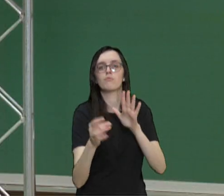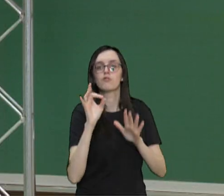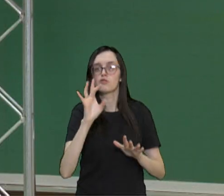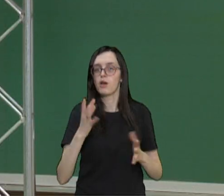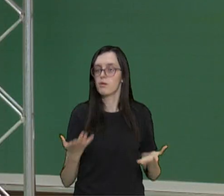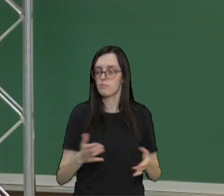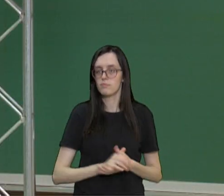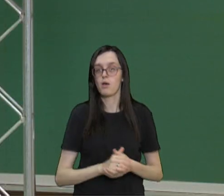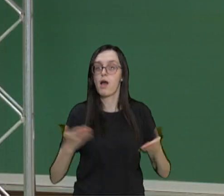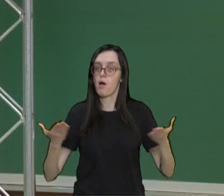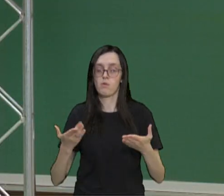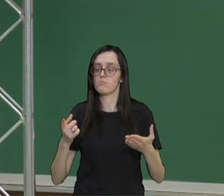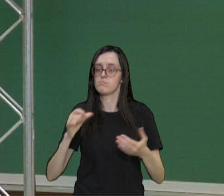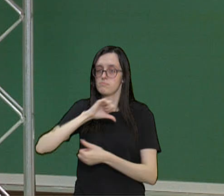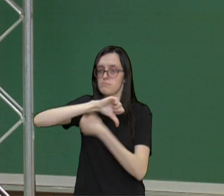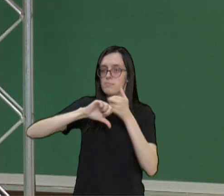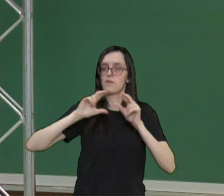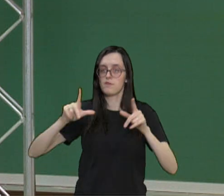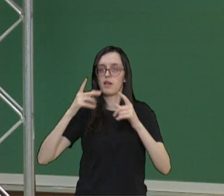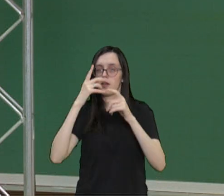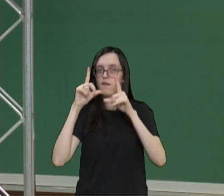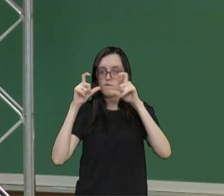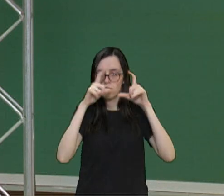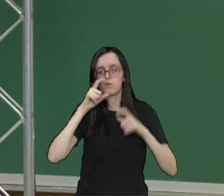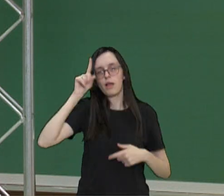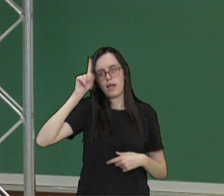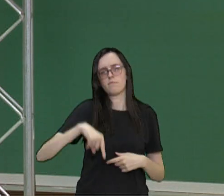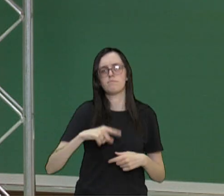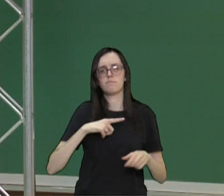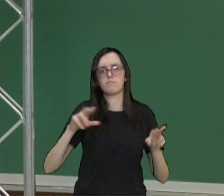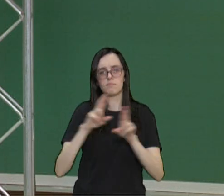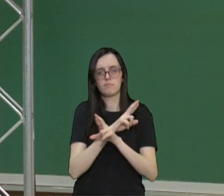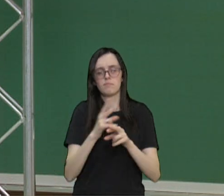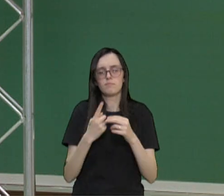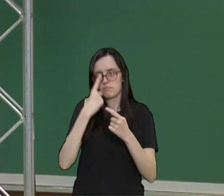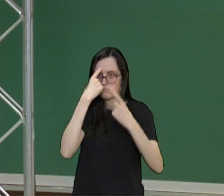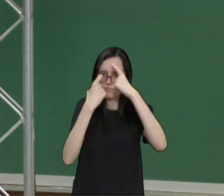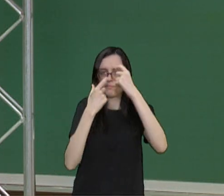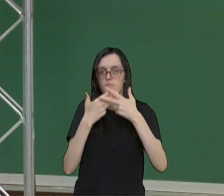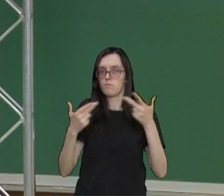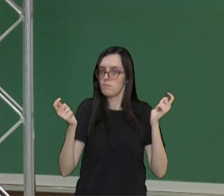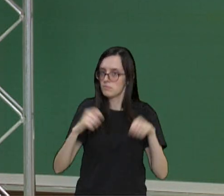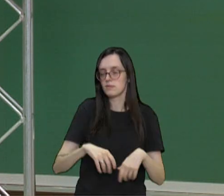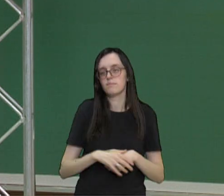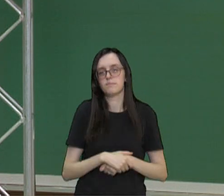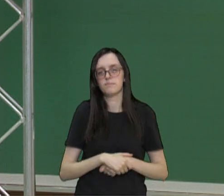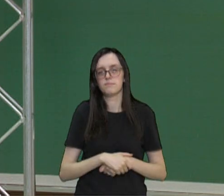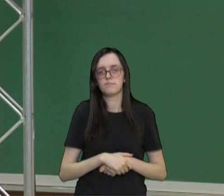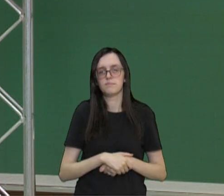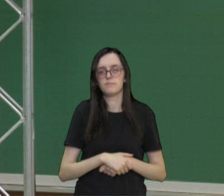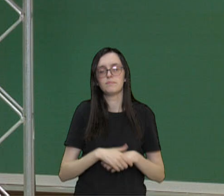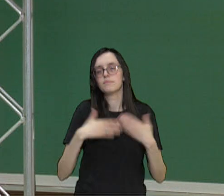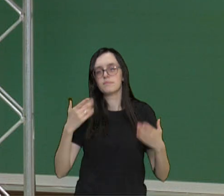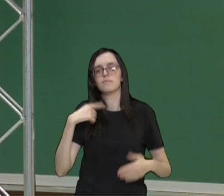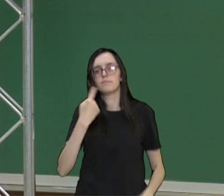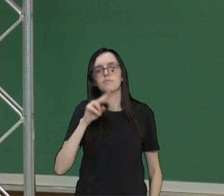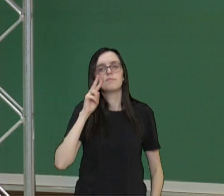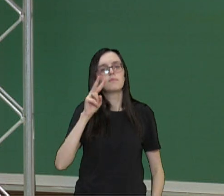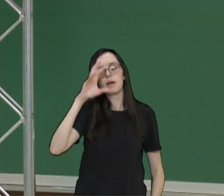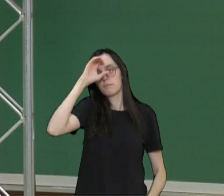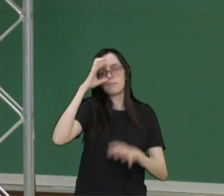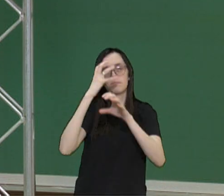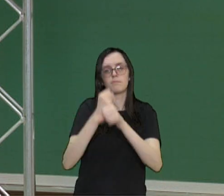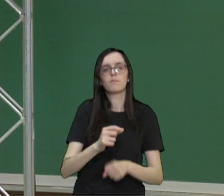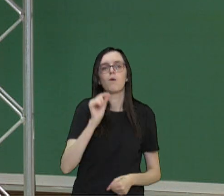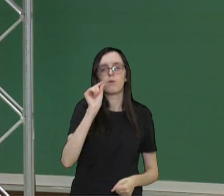Né? E hoje ela faz parte, tem todo um aparato criativo em volta dela? Então, vamos ver o que a gente aprendeu